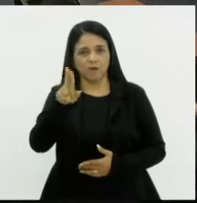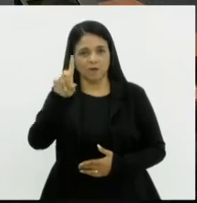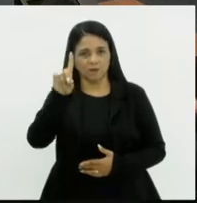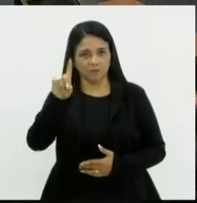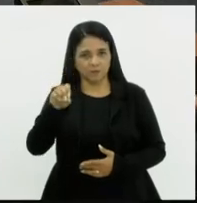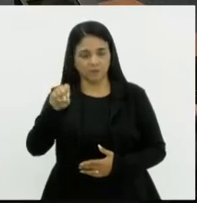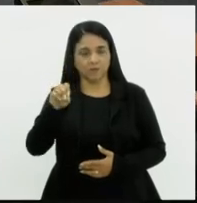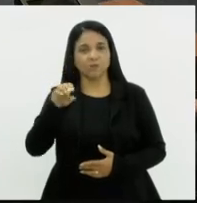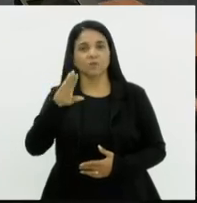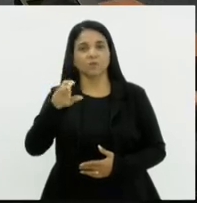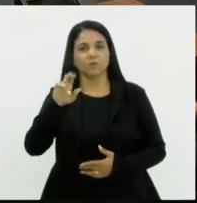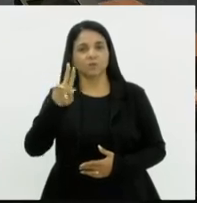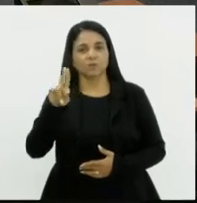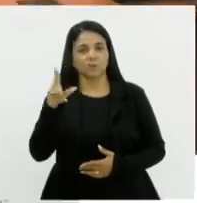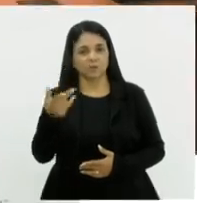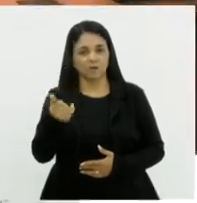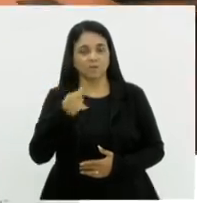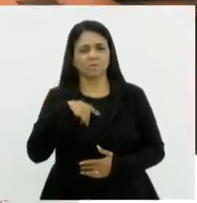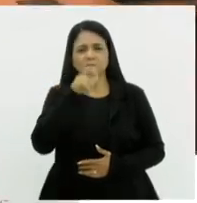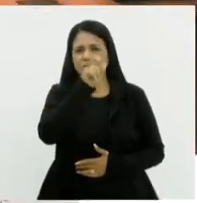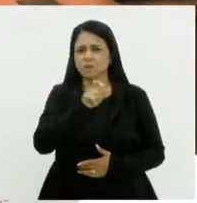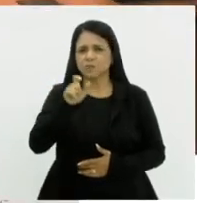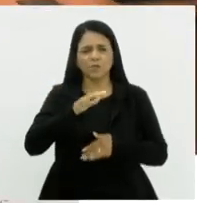temos um carinho muito especial.